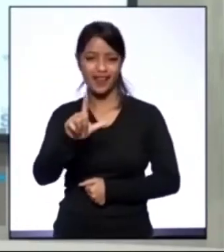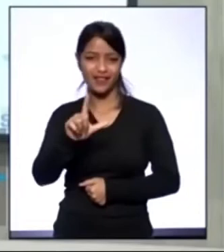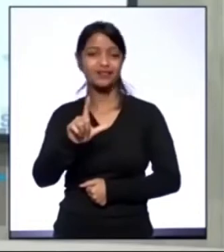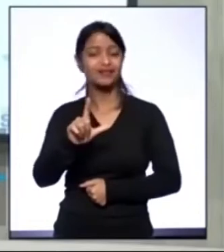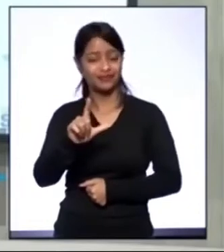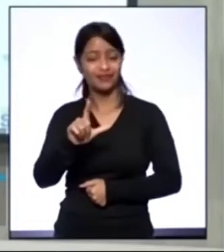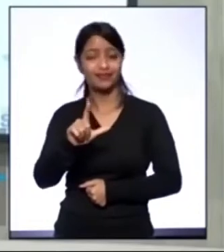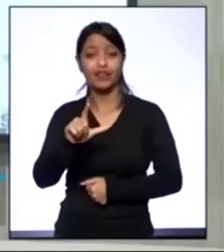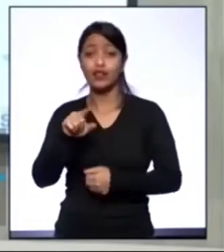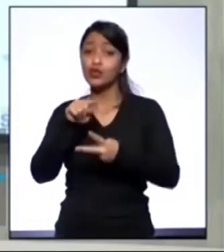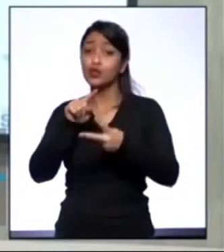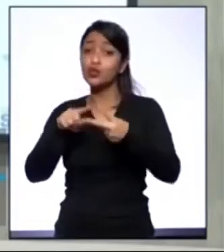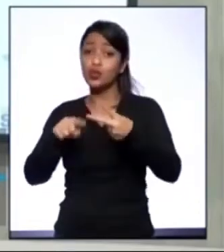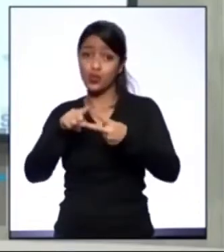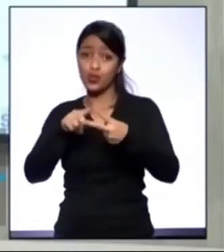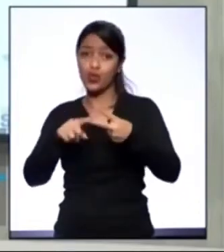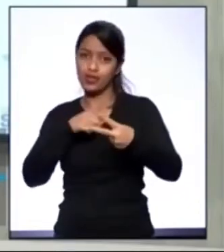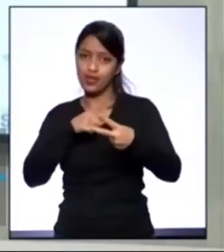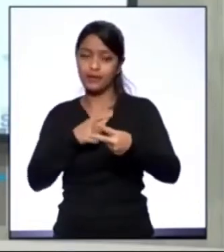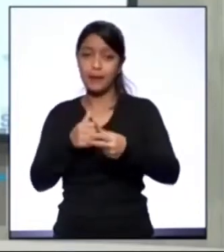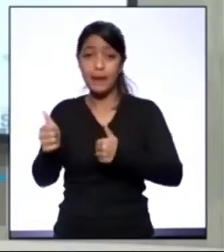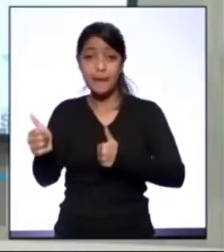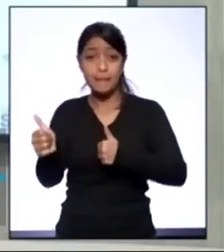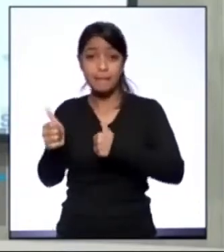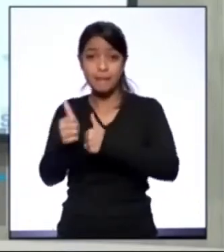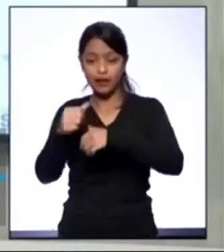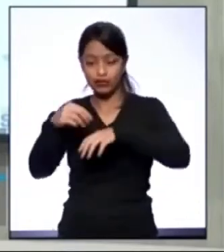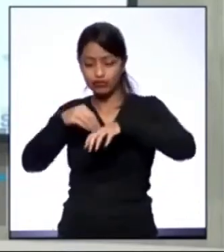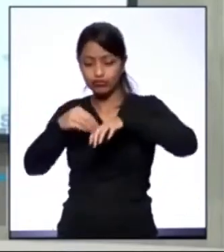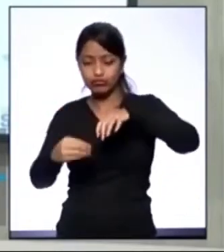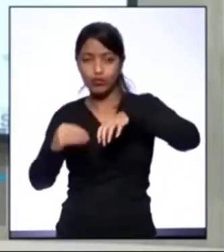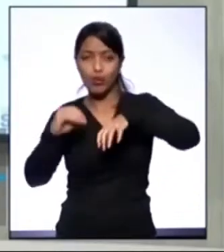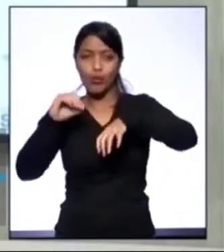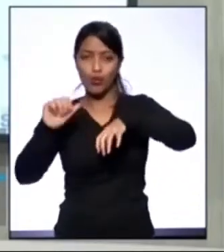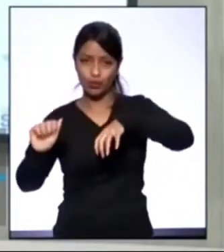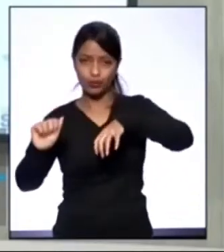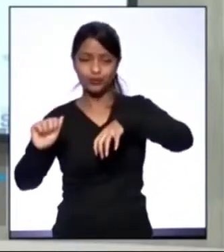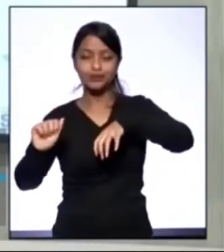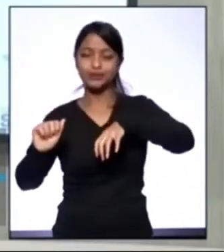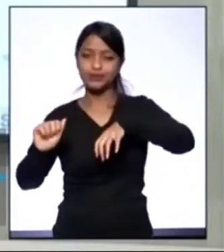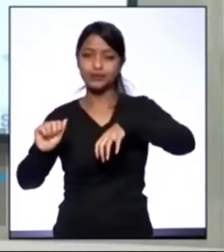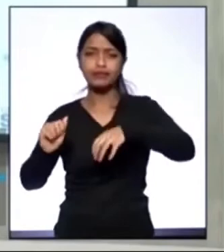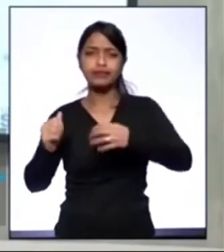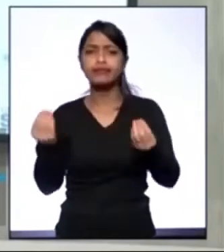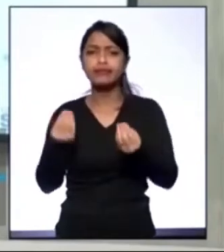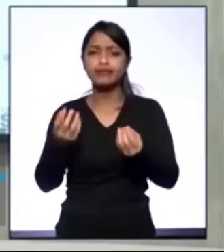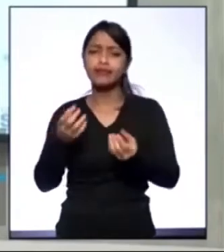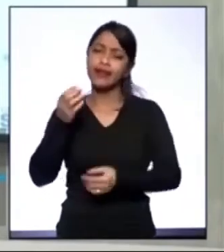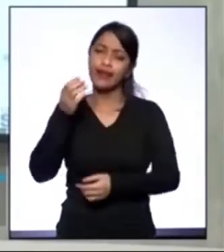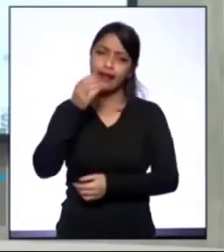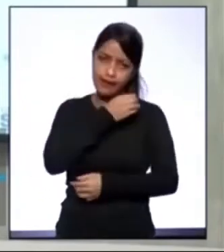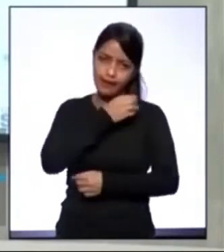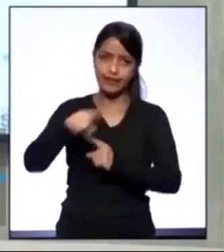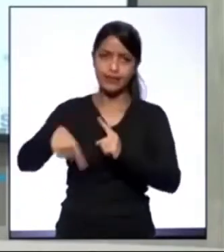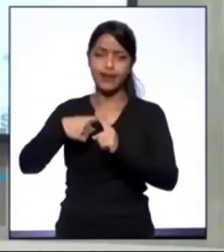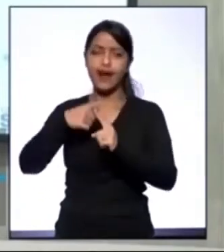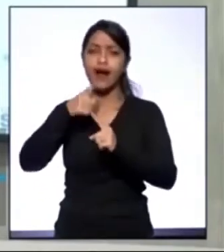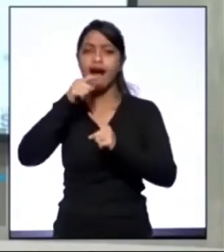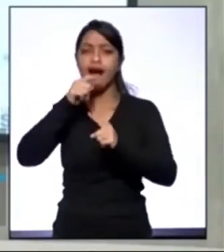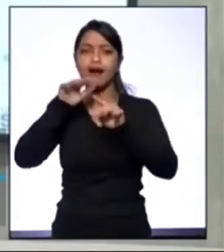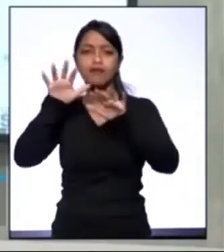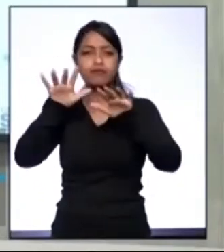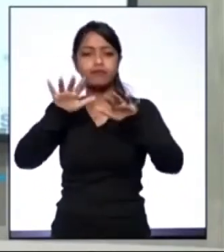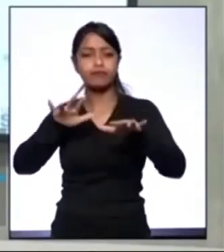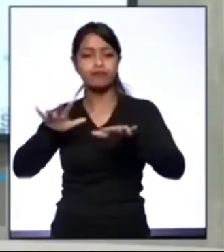né? Massa tropical atlântica, característica, quente e úmida. Massa